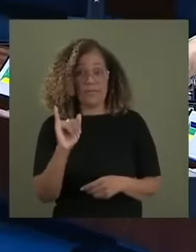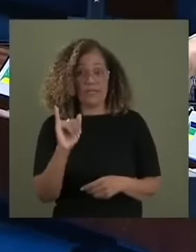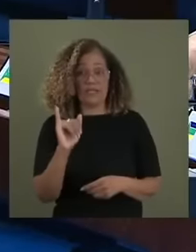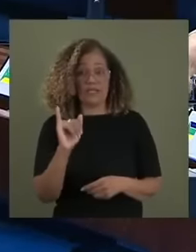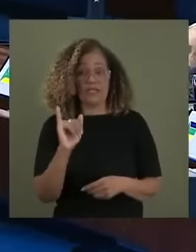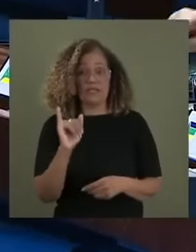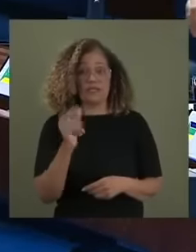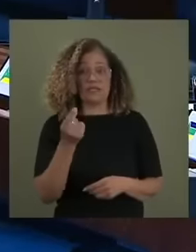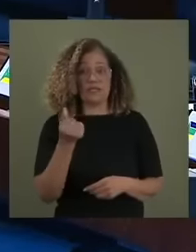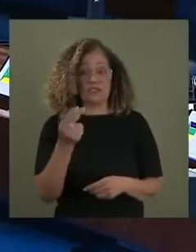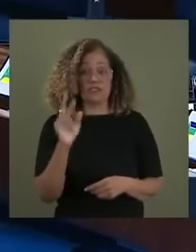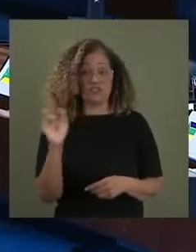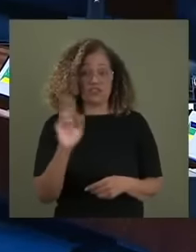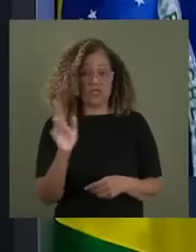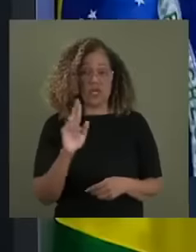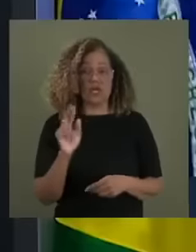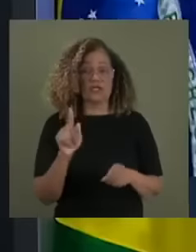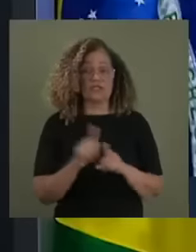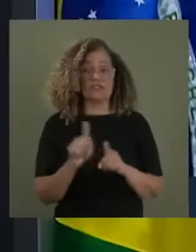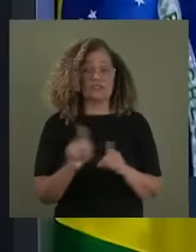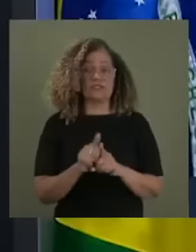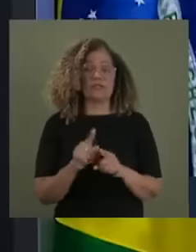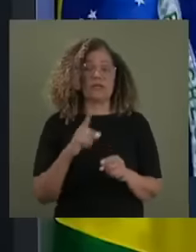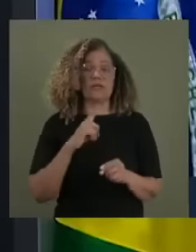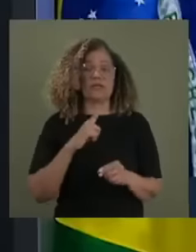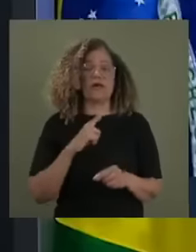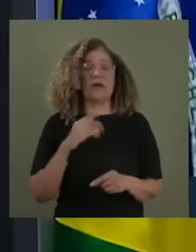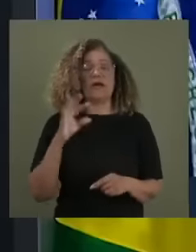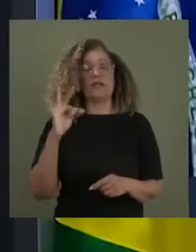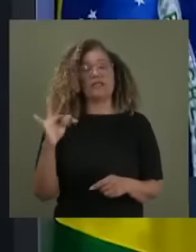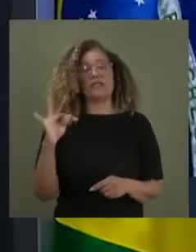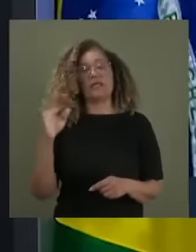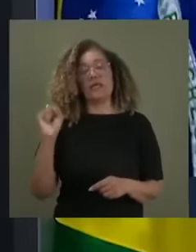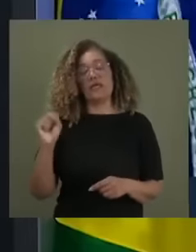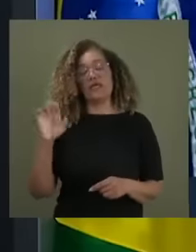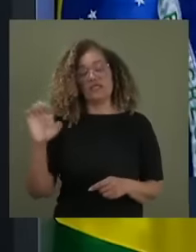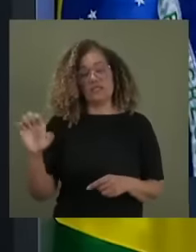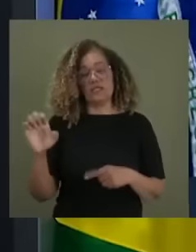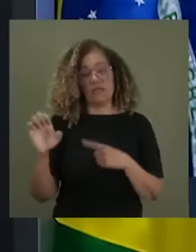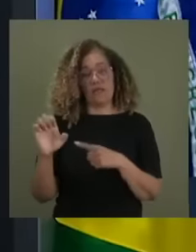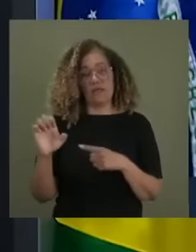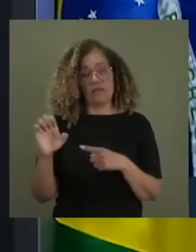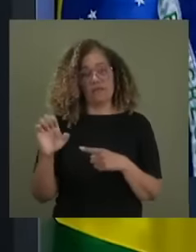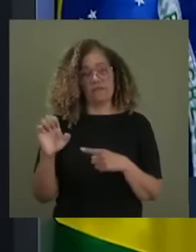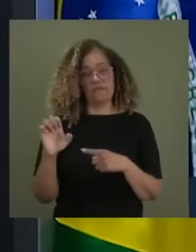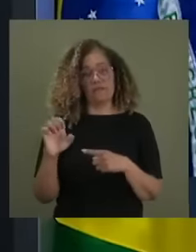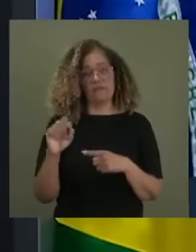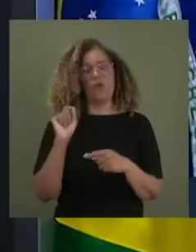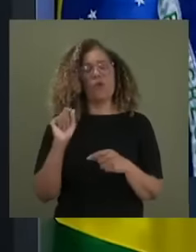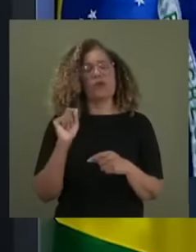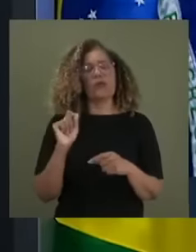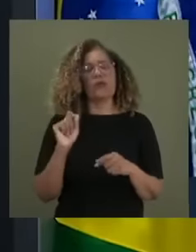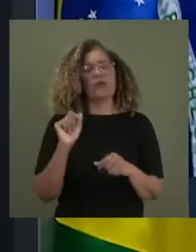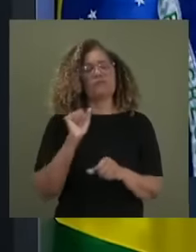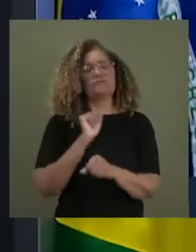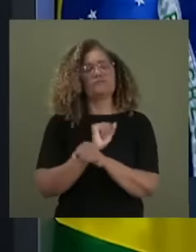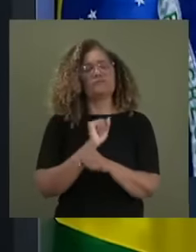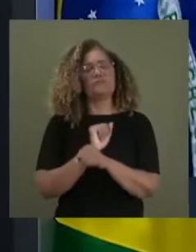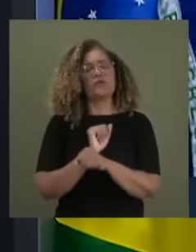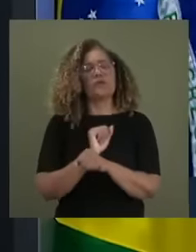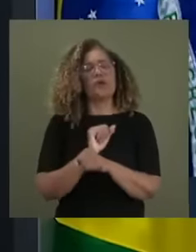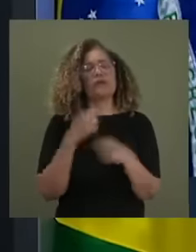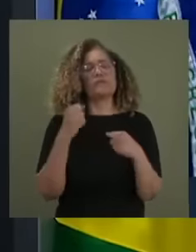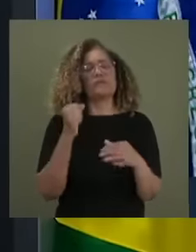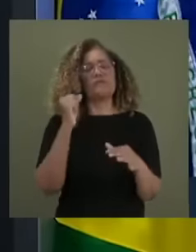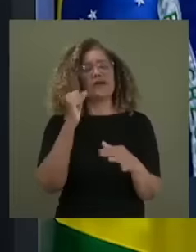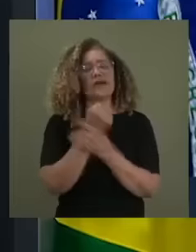reais são apenas para despesas do TSE então o mínimo que se poderia esperar é que tivéssemos no Brasil a garantia